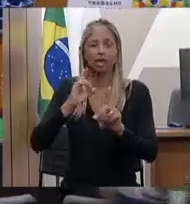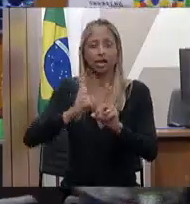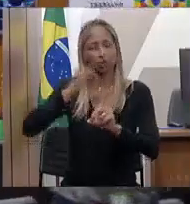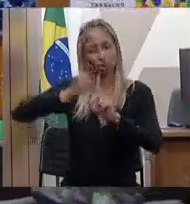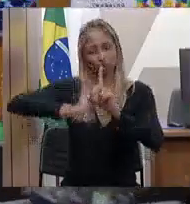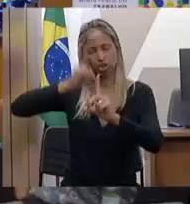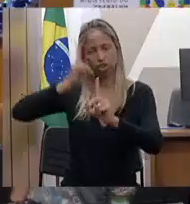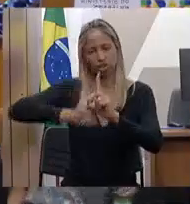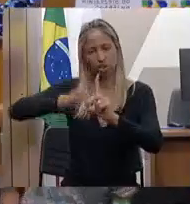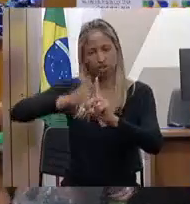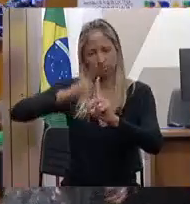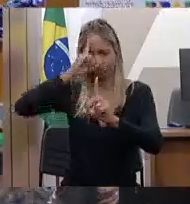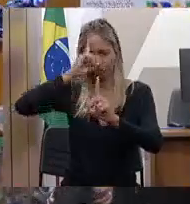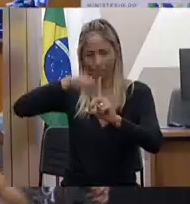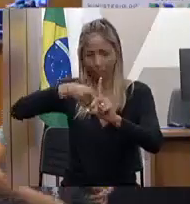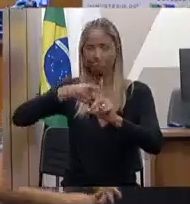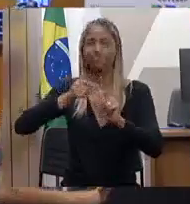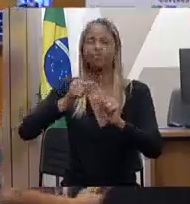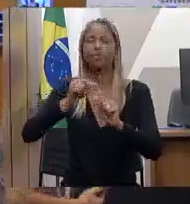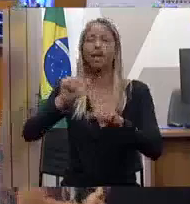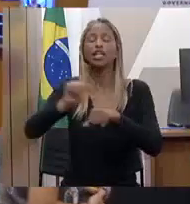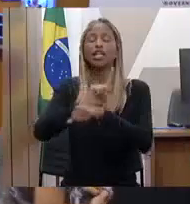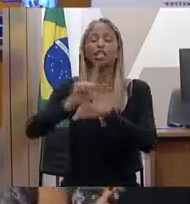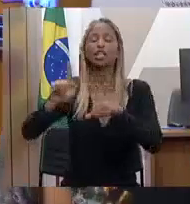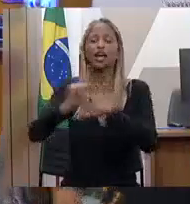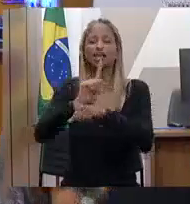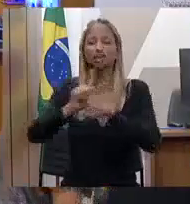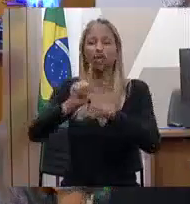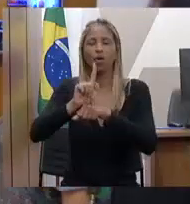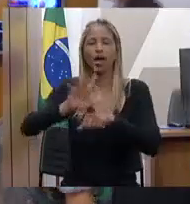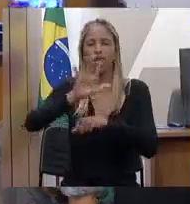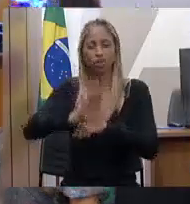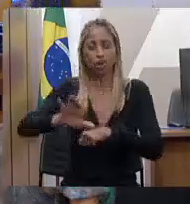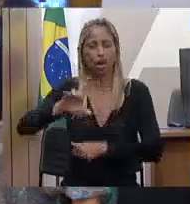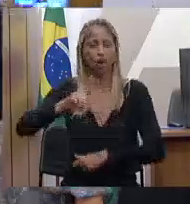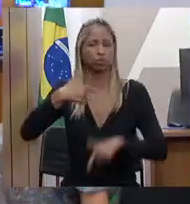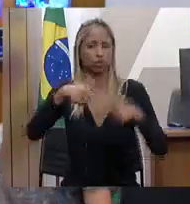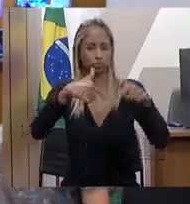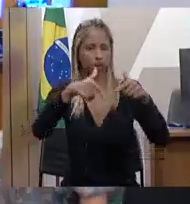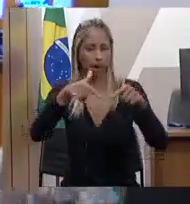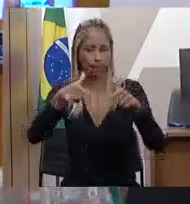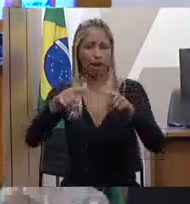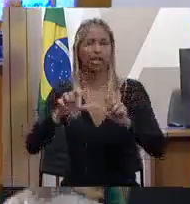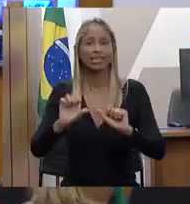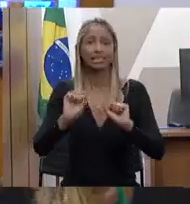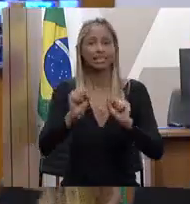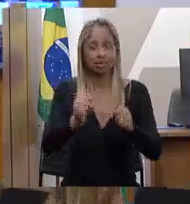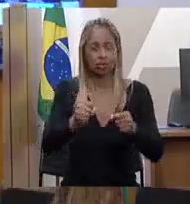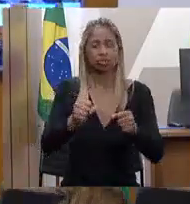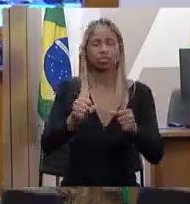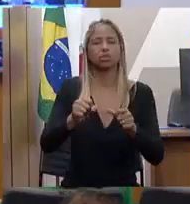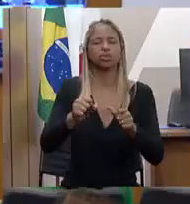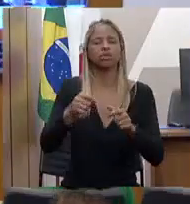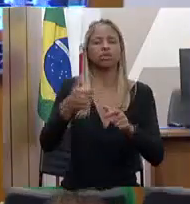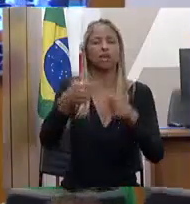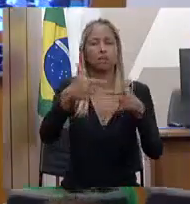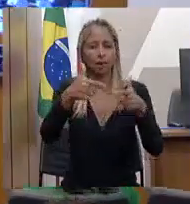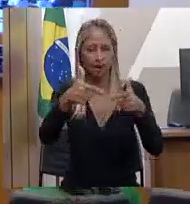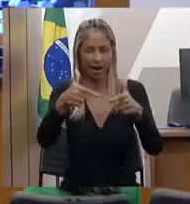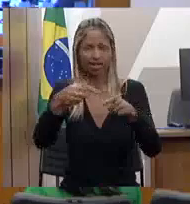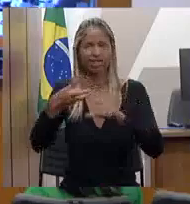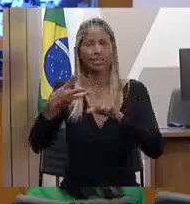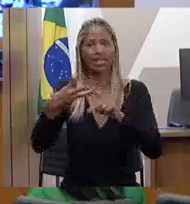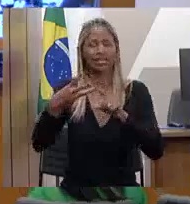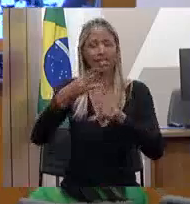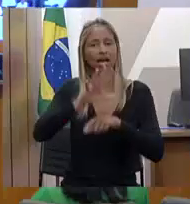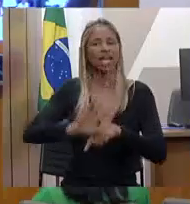terceira região gestor regional do programa do trabalho seguro do Tribunal Regional do Trabalho da terceira